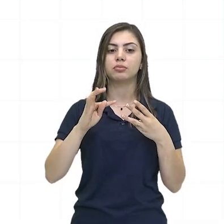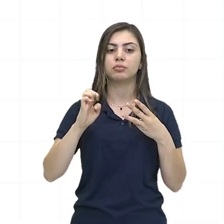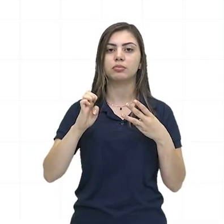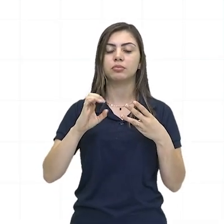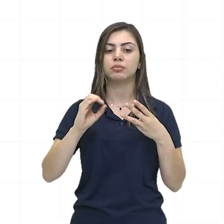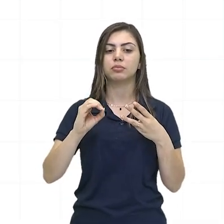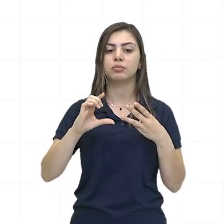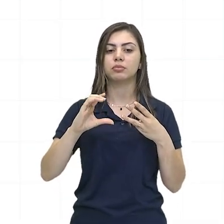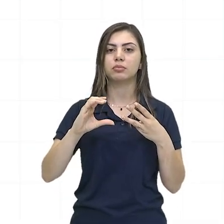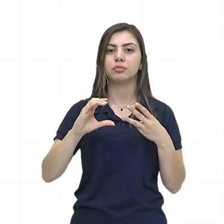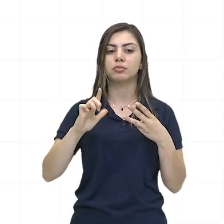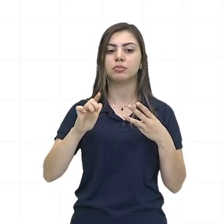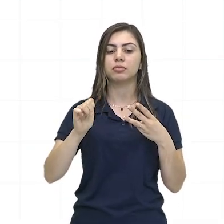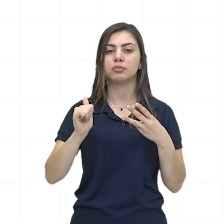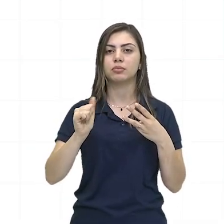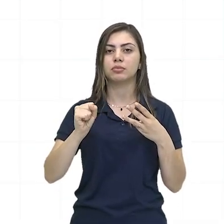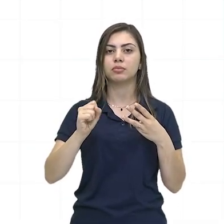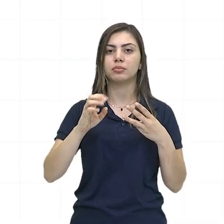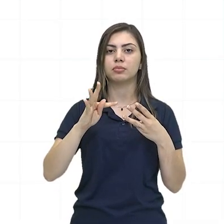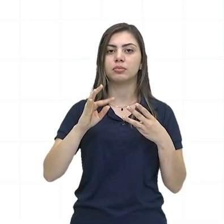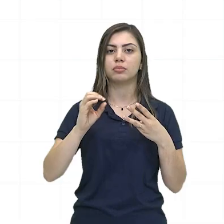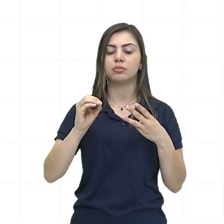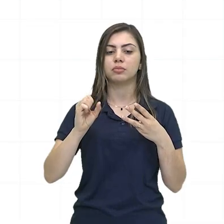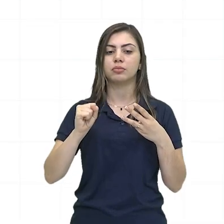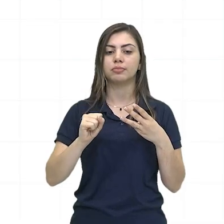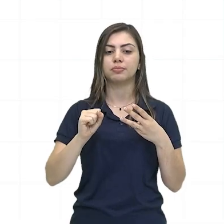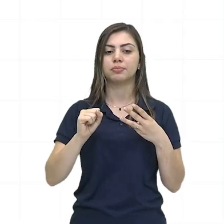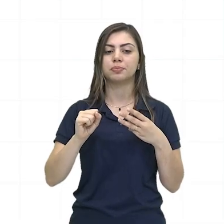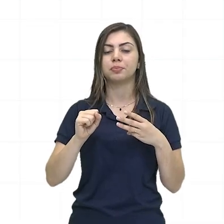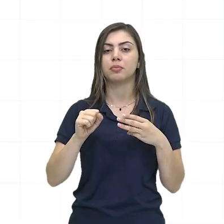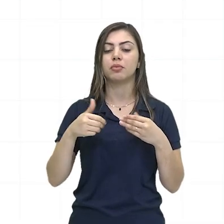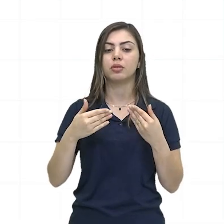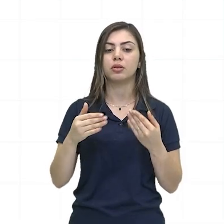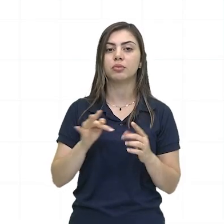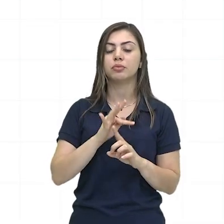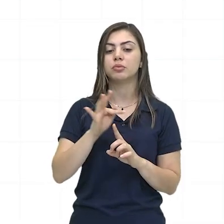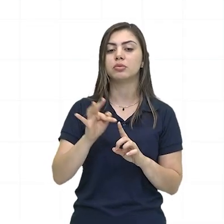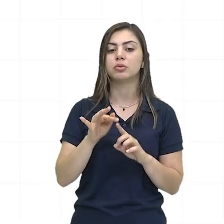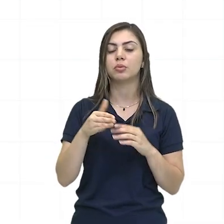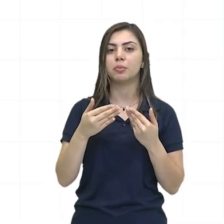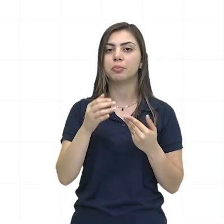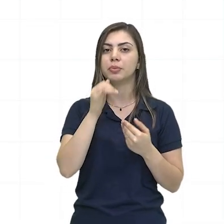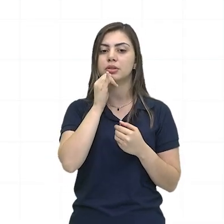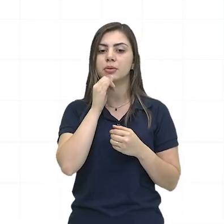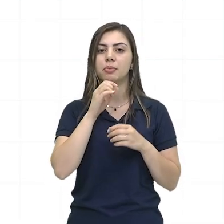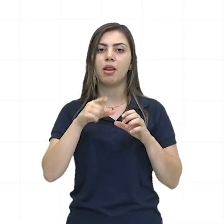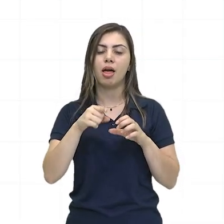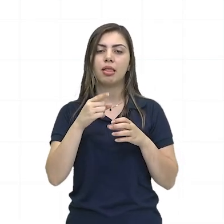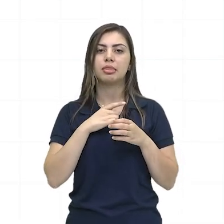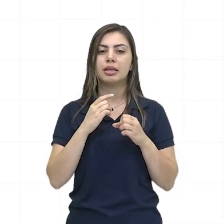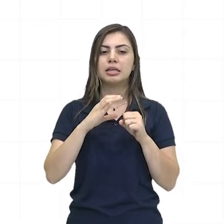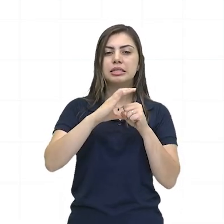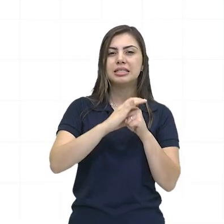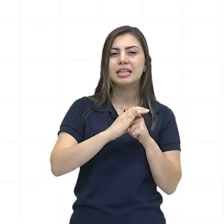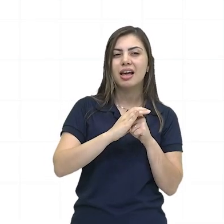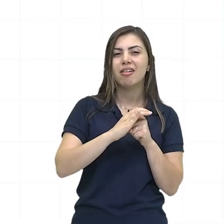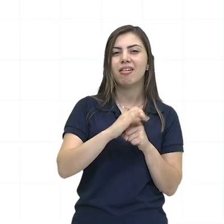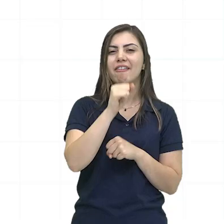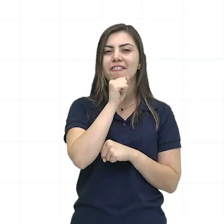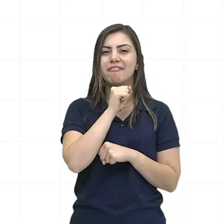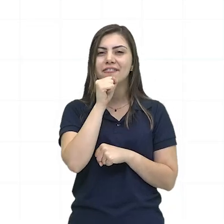osteoclastos, que vão ter a função assim, de reabsorver o osso velho, ou seja, as células velhas,